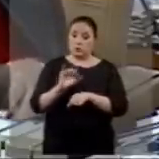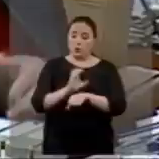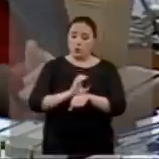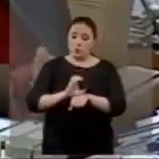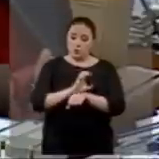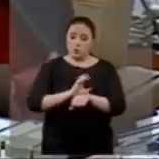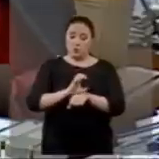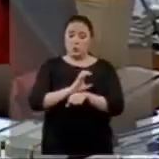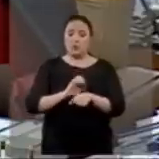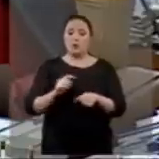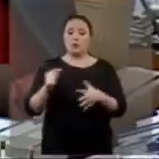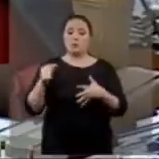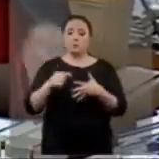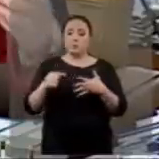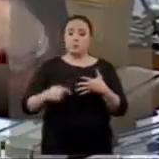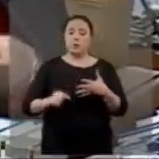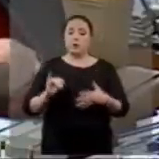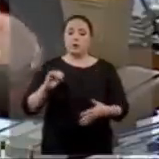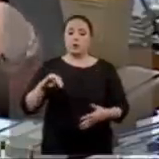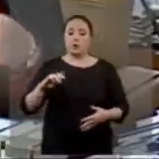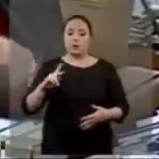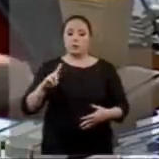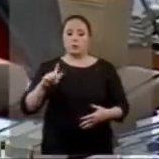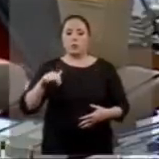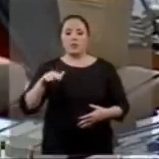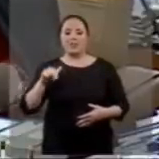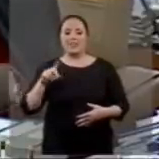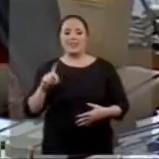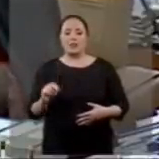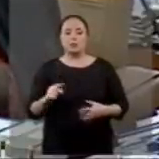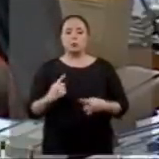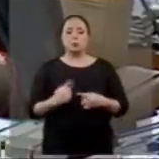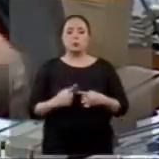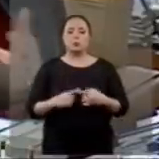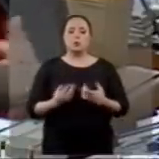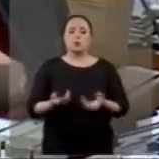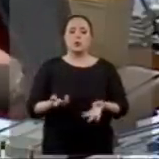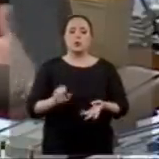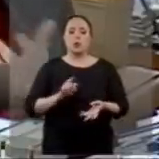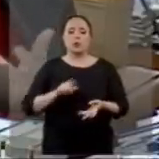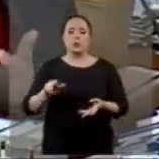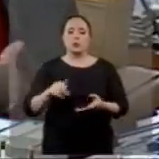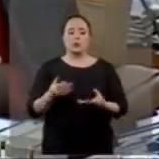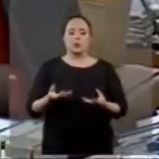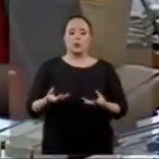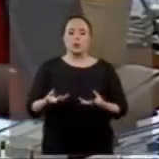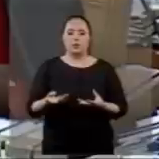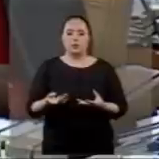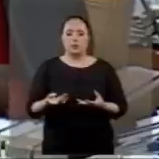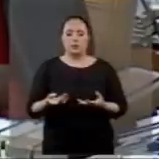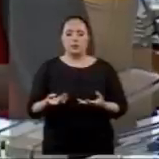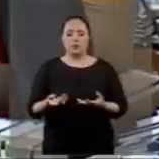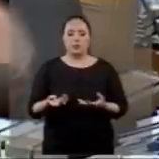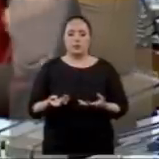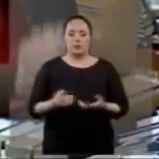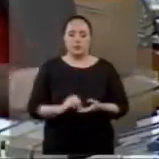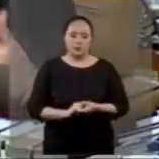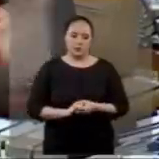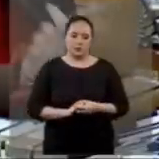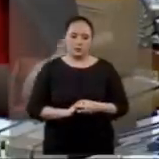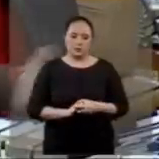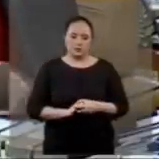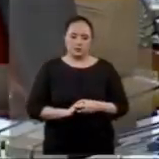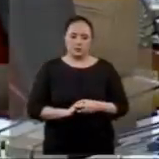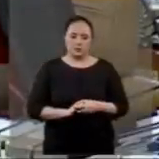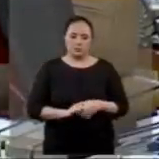aqueles preceitos ali impugnados, porque não consagravam, renovando meus pedidos de vênia, os ministros